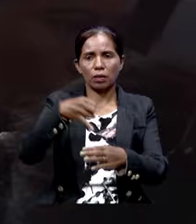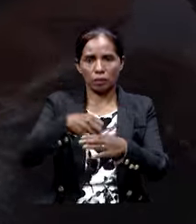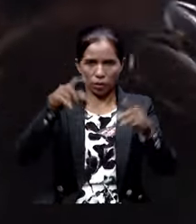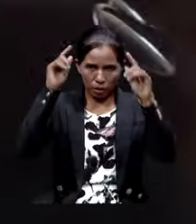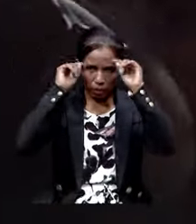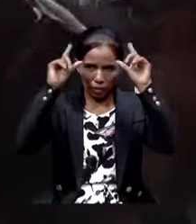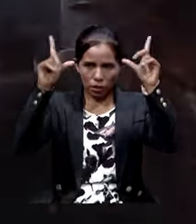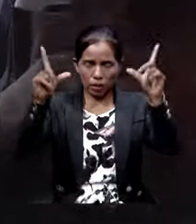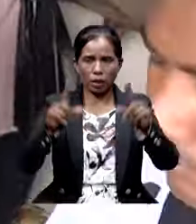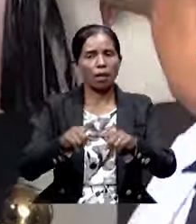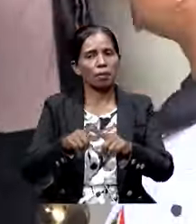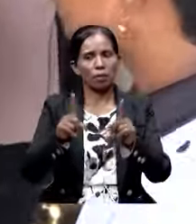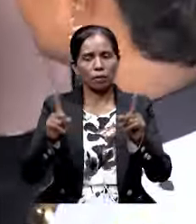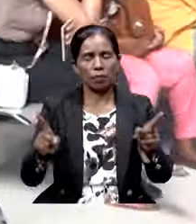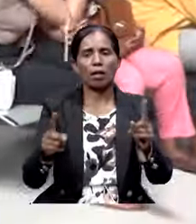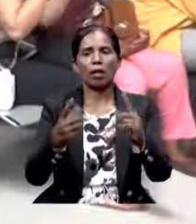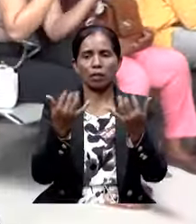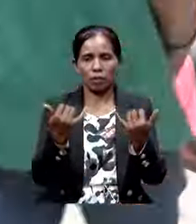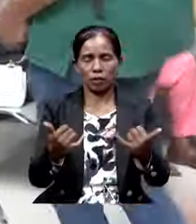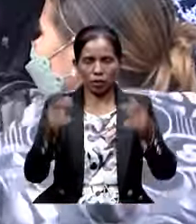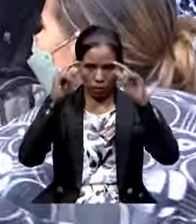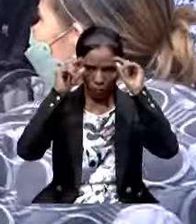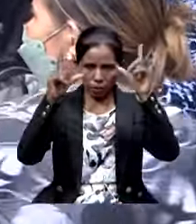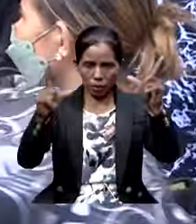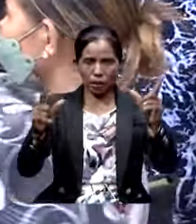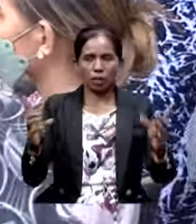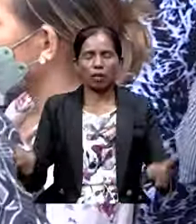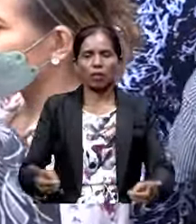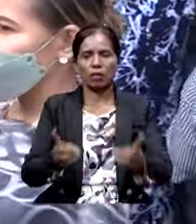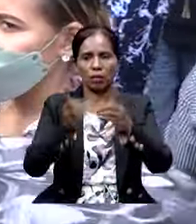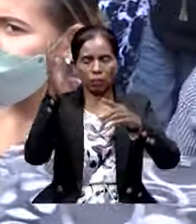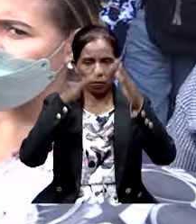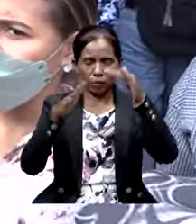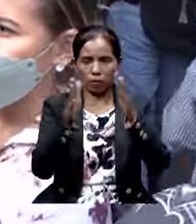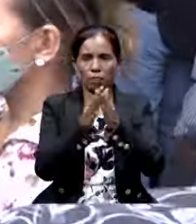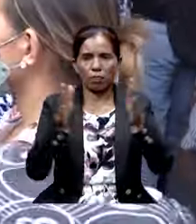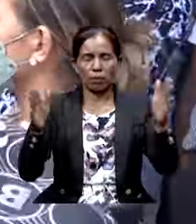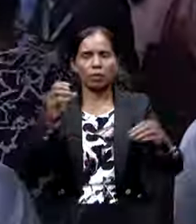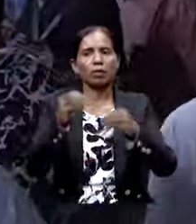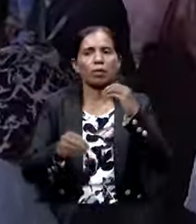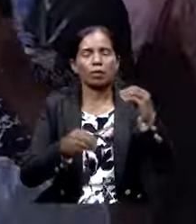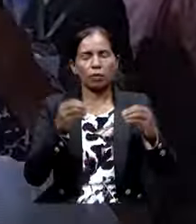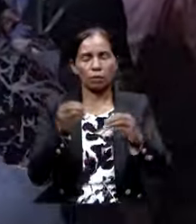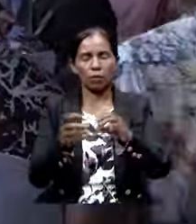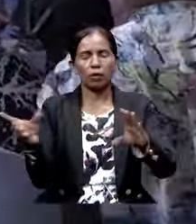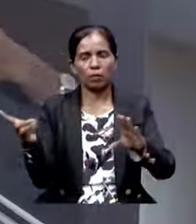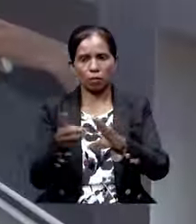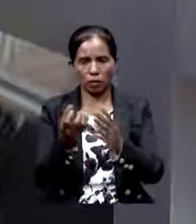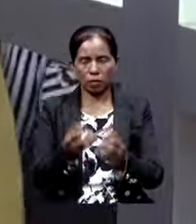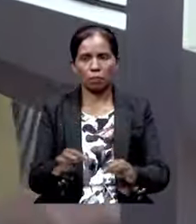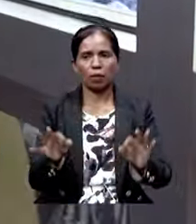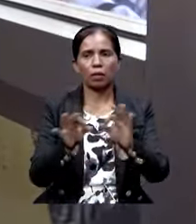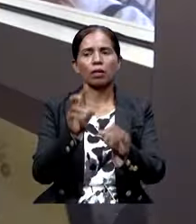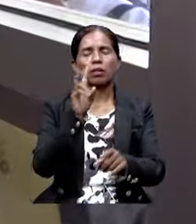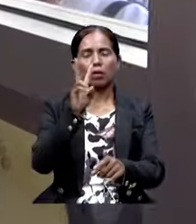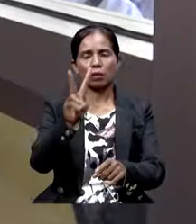Timor-Leste. Maybe orasne Timor-Leste enfrenta ela problema bot kona ba documento importante ruane